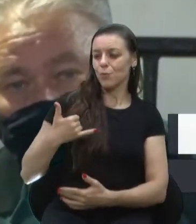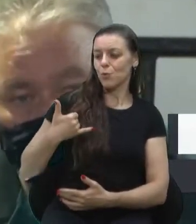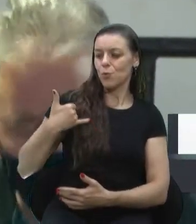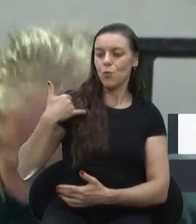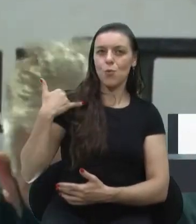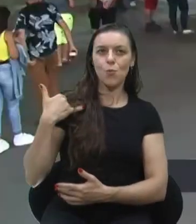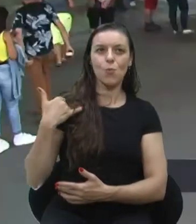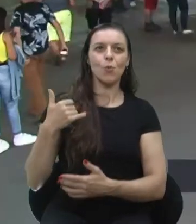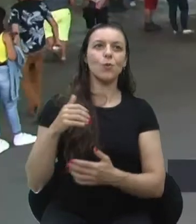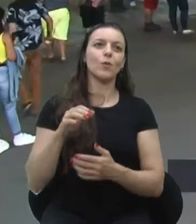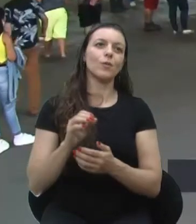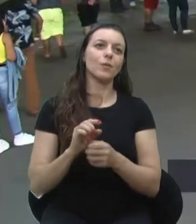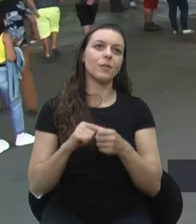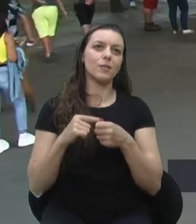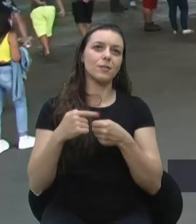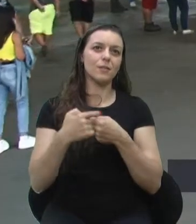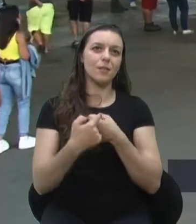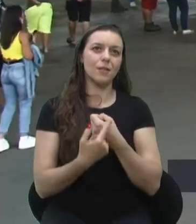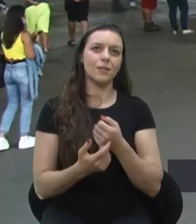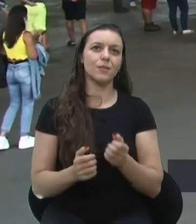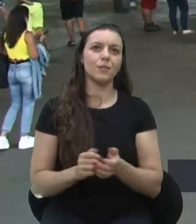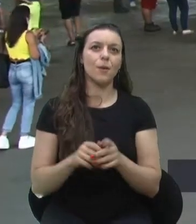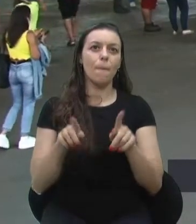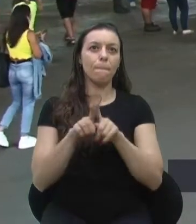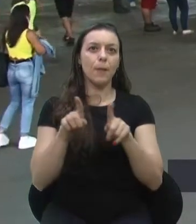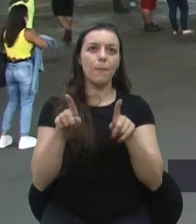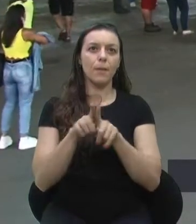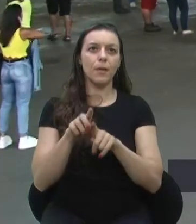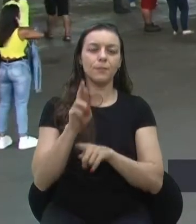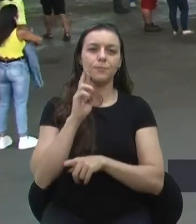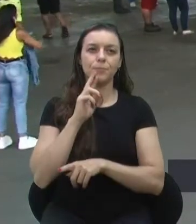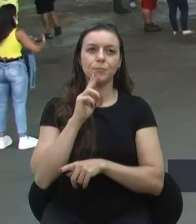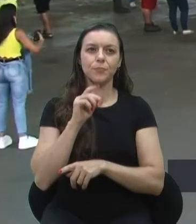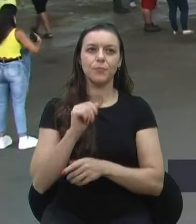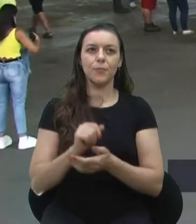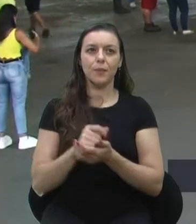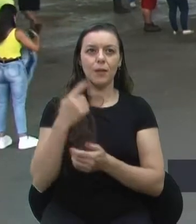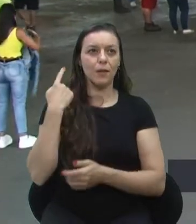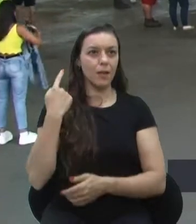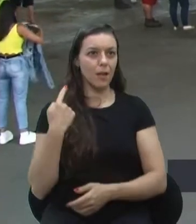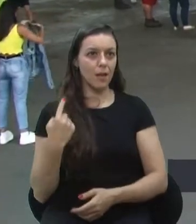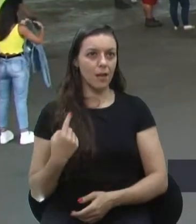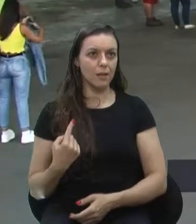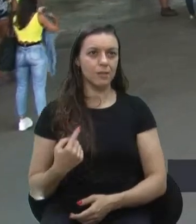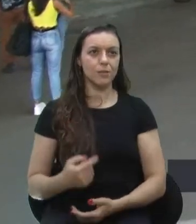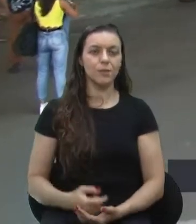presidente. Obrigada, vereadora Marisol, vereador Renato Oliveira, em seguida, vereadora Gladys.